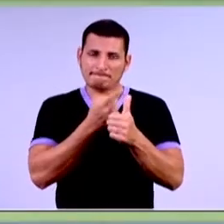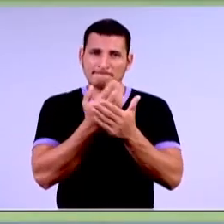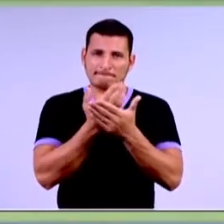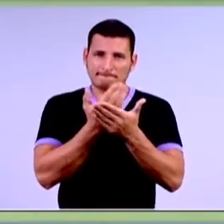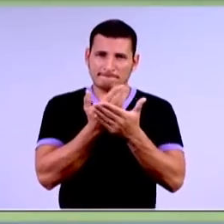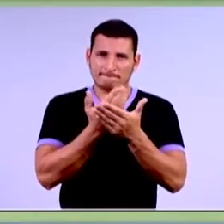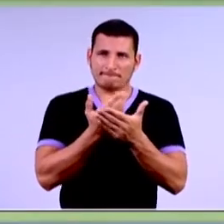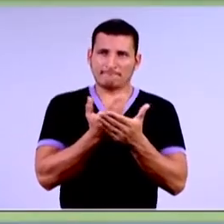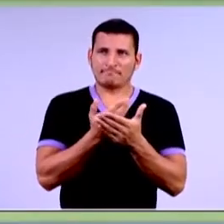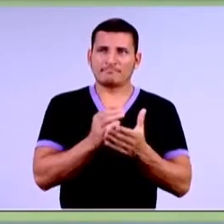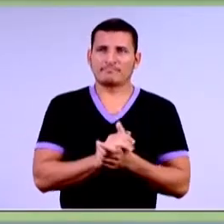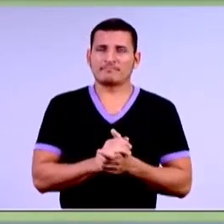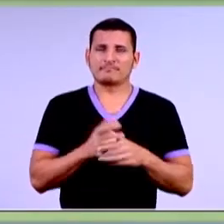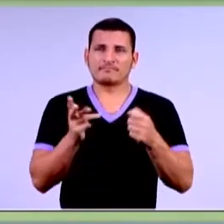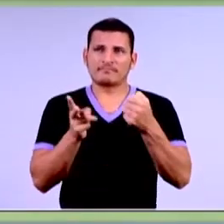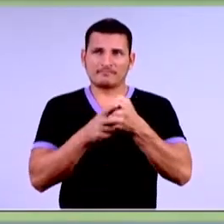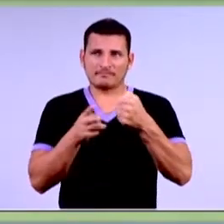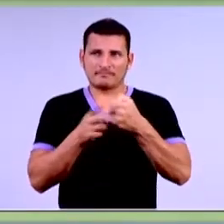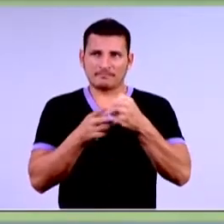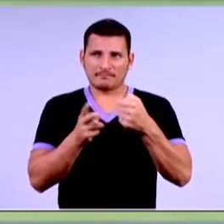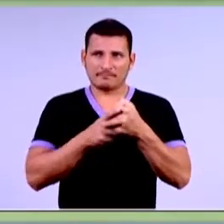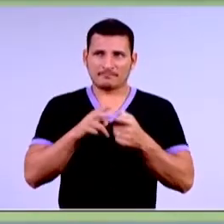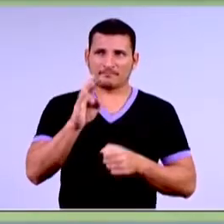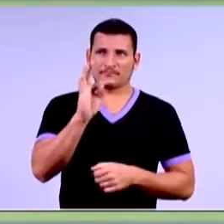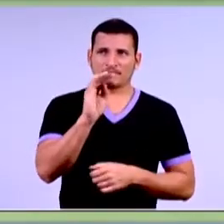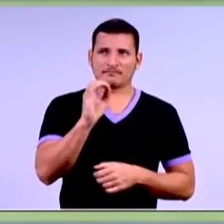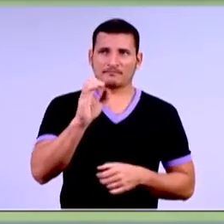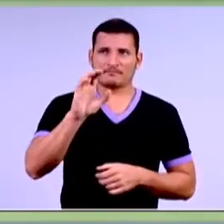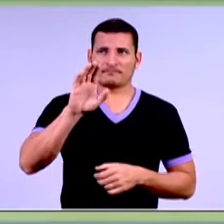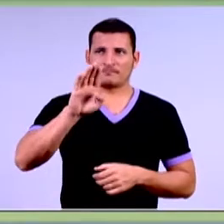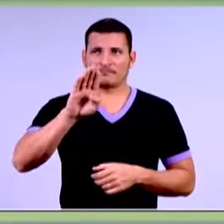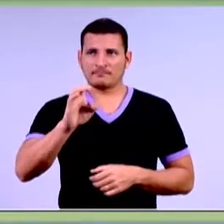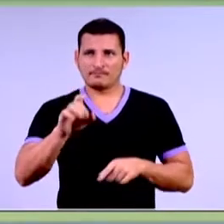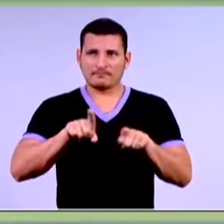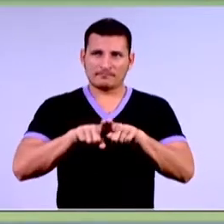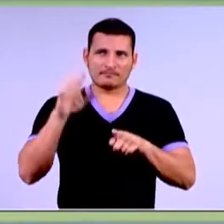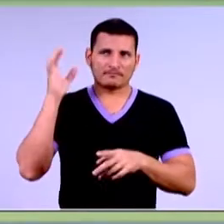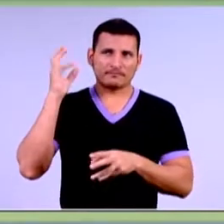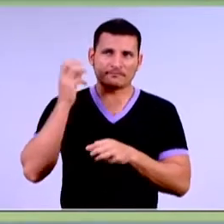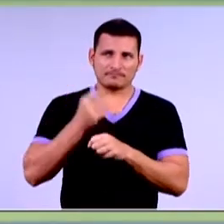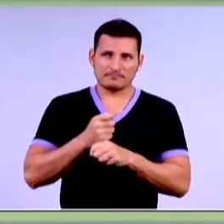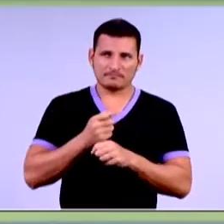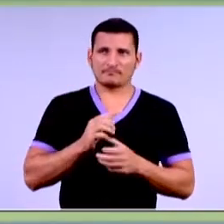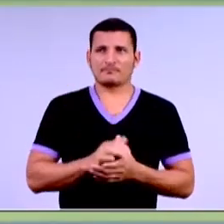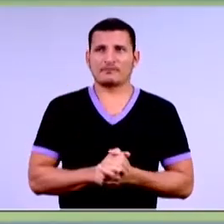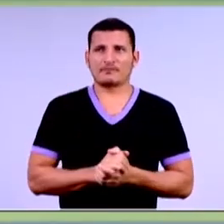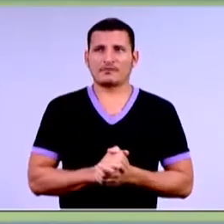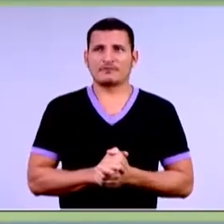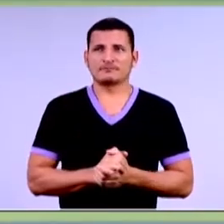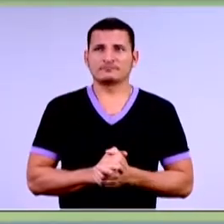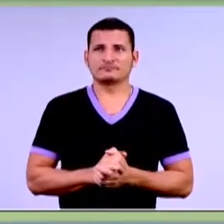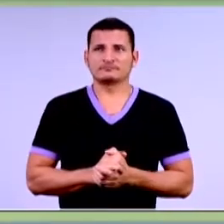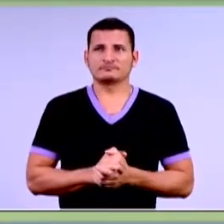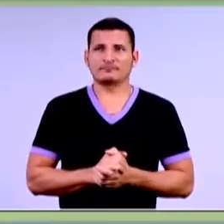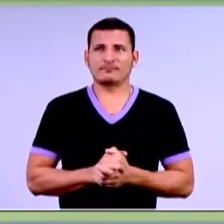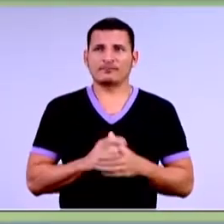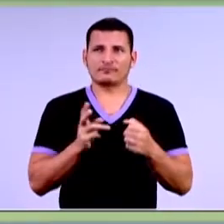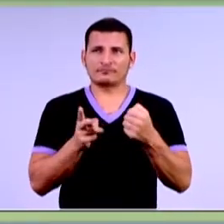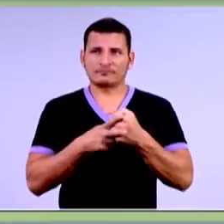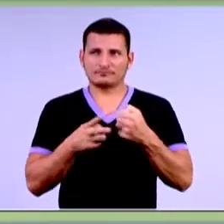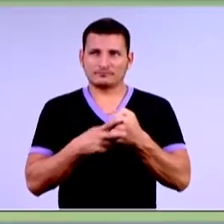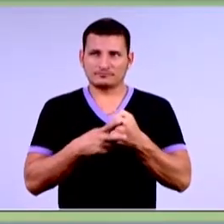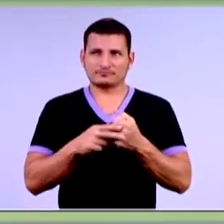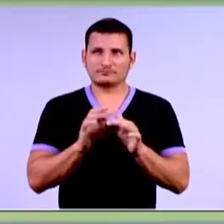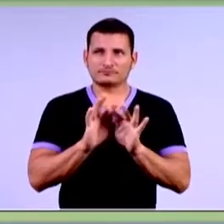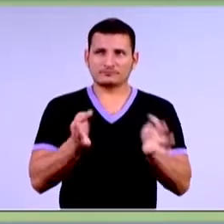verbo to be também estaremos revisando os tempos verbais né o simple